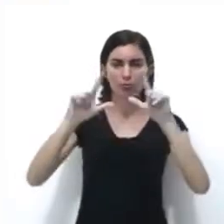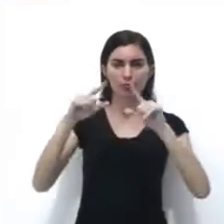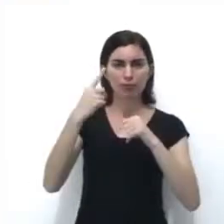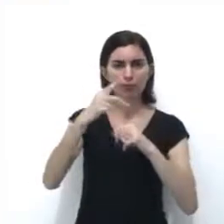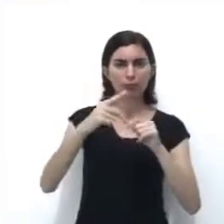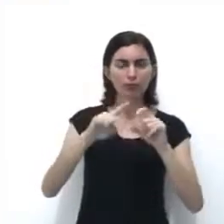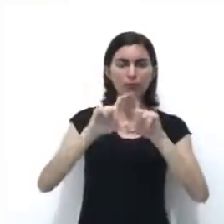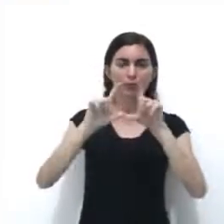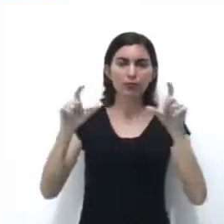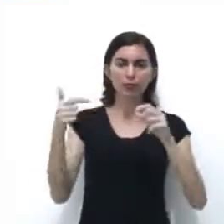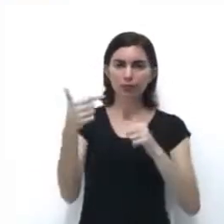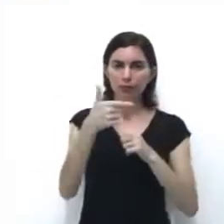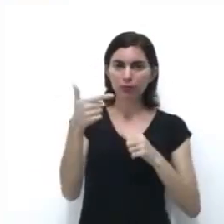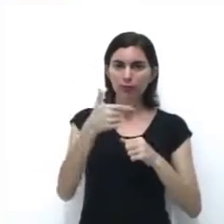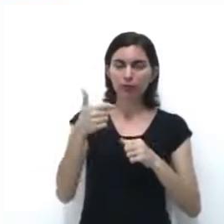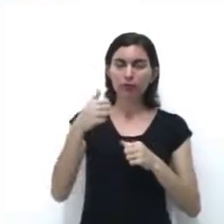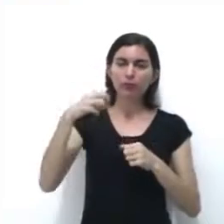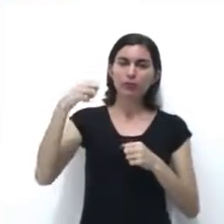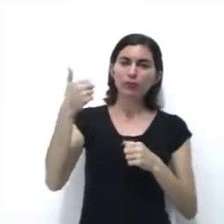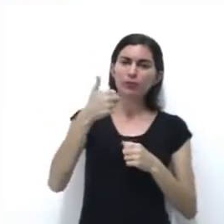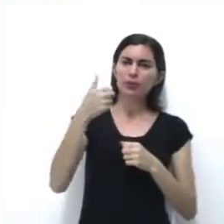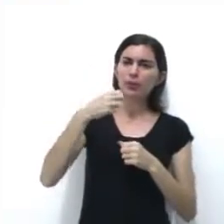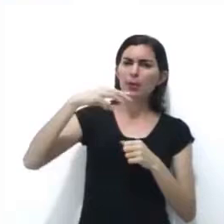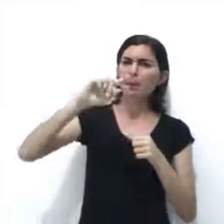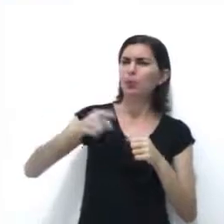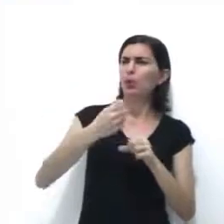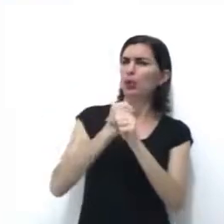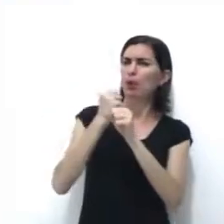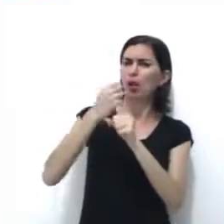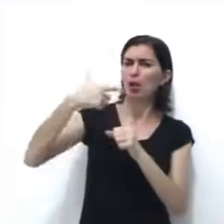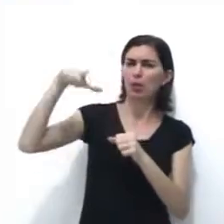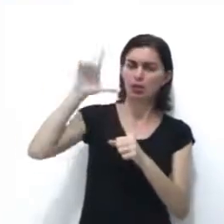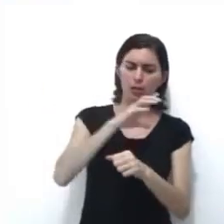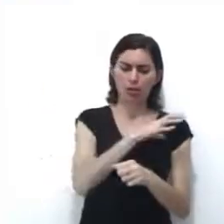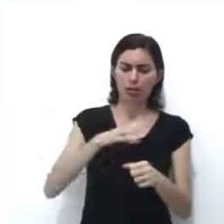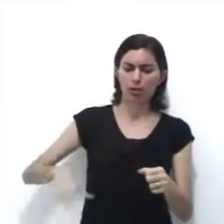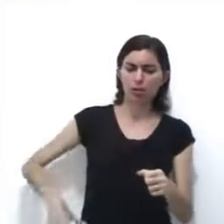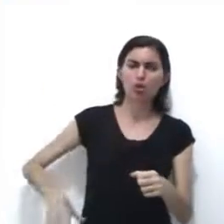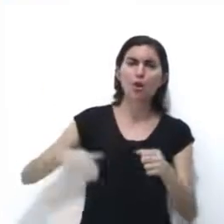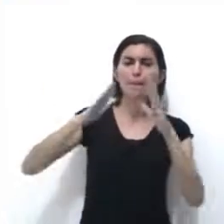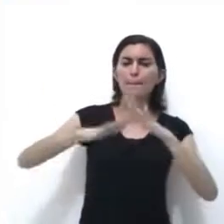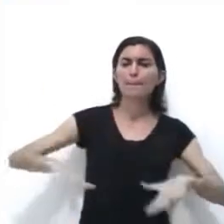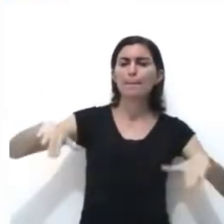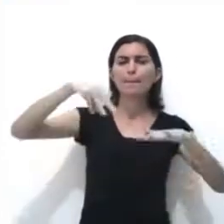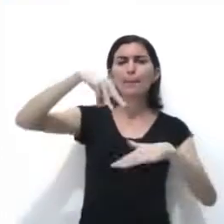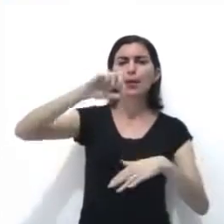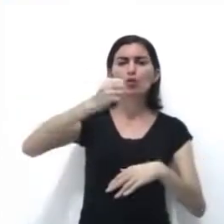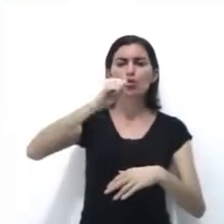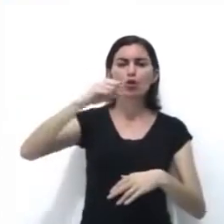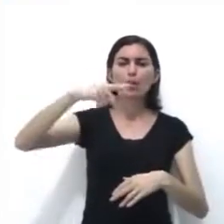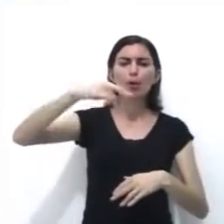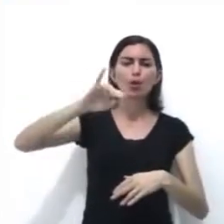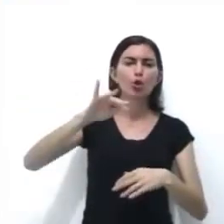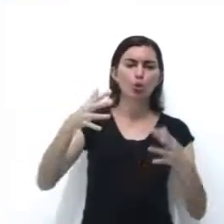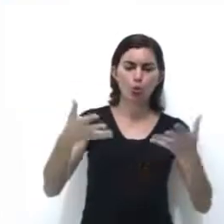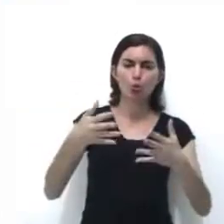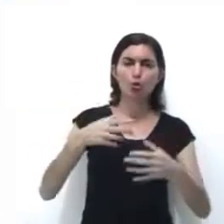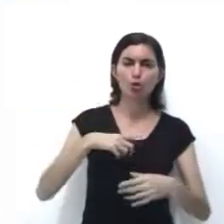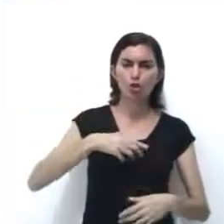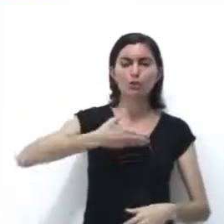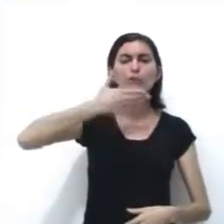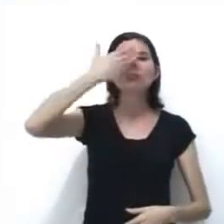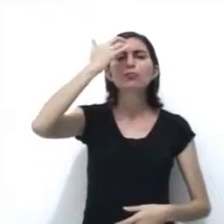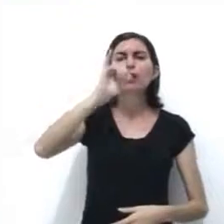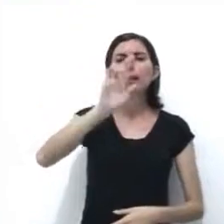aí na sua tela. No segundo e primeiro milênios antes de Cristo, habitavam a Mesopotâmia, região que hoje corresponde